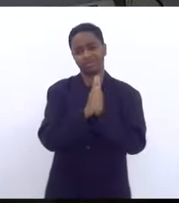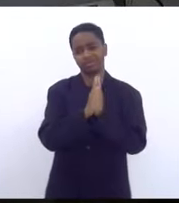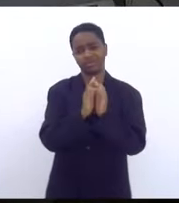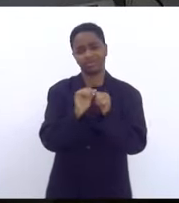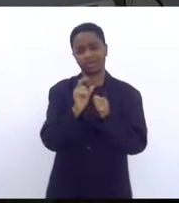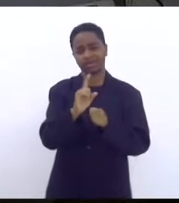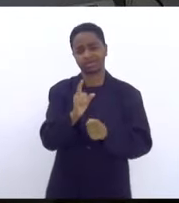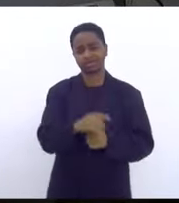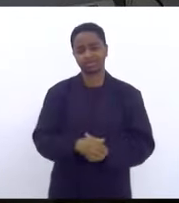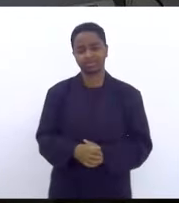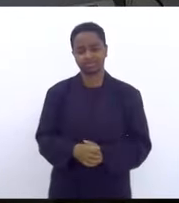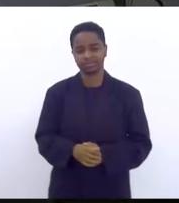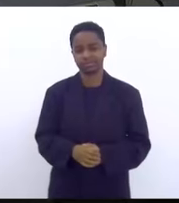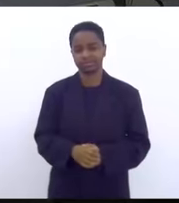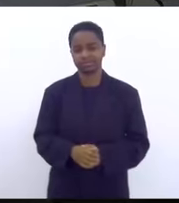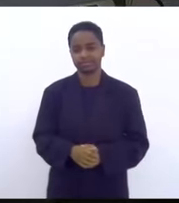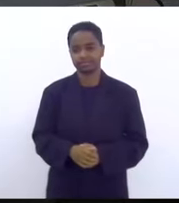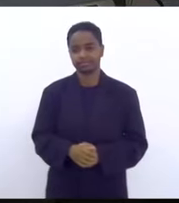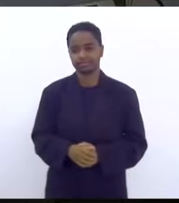isso, não. Calma.